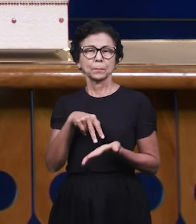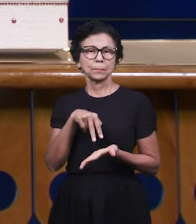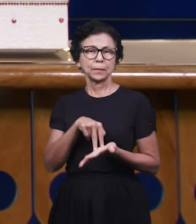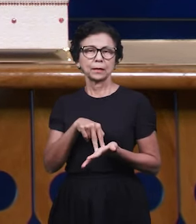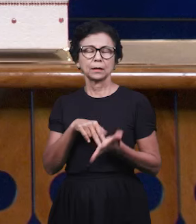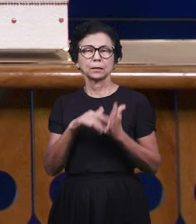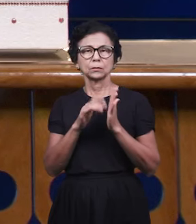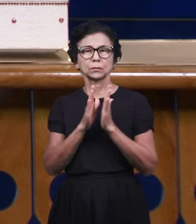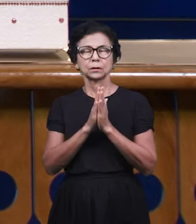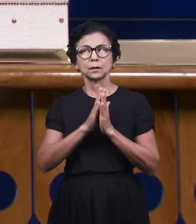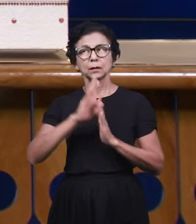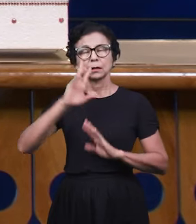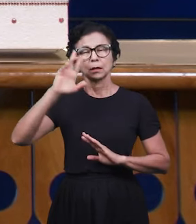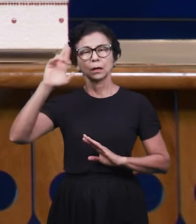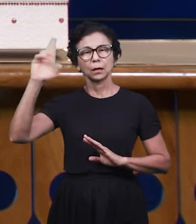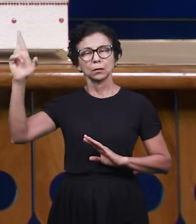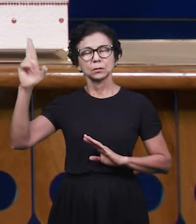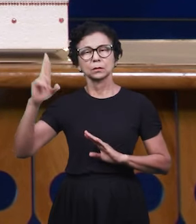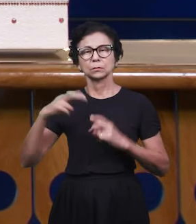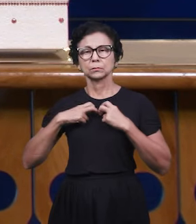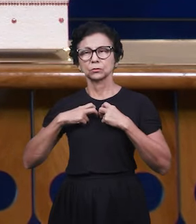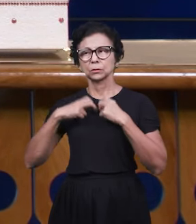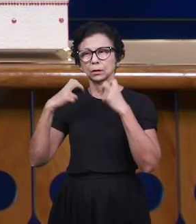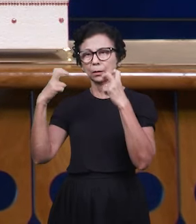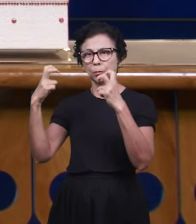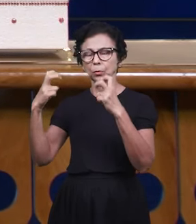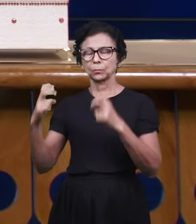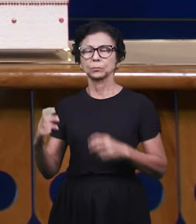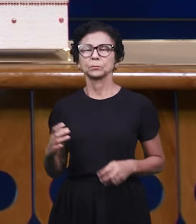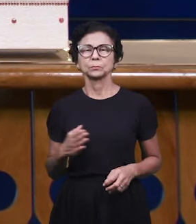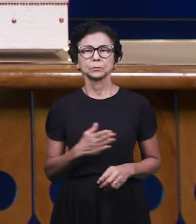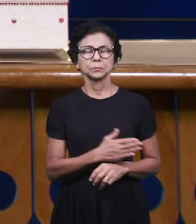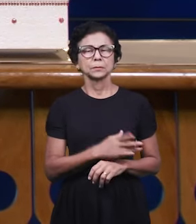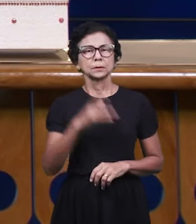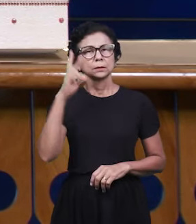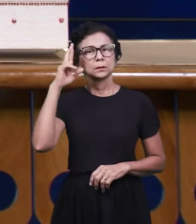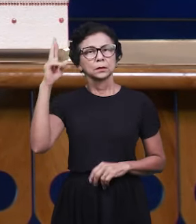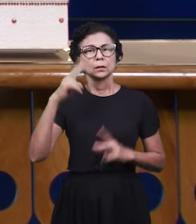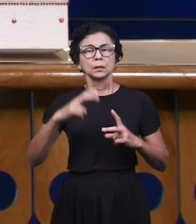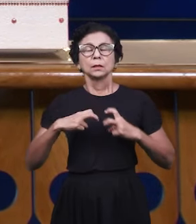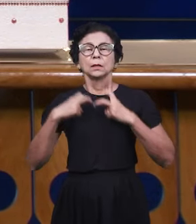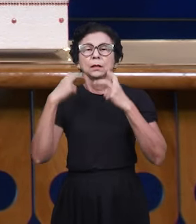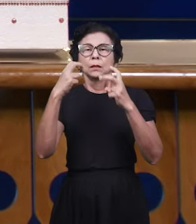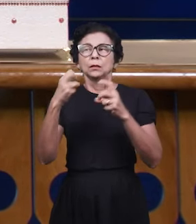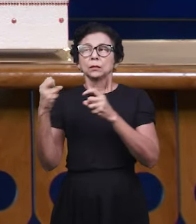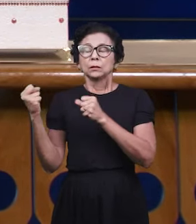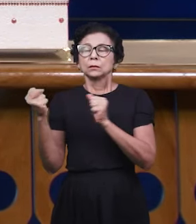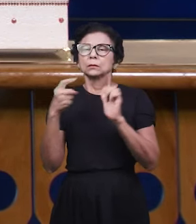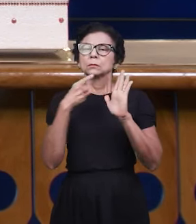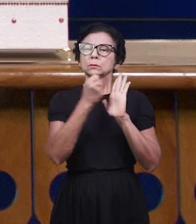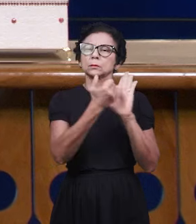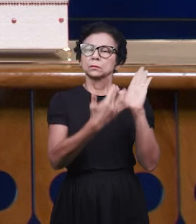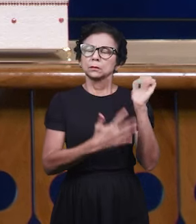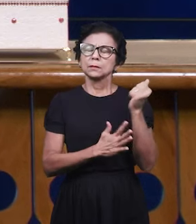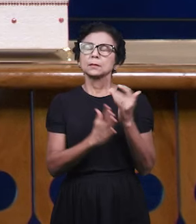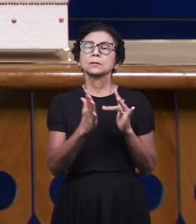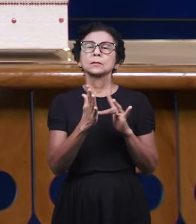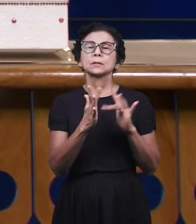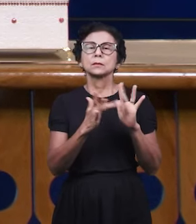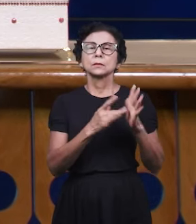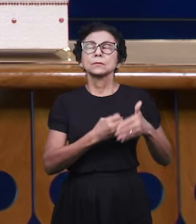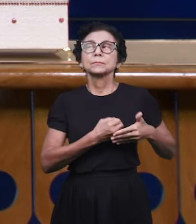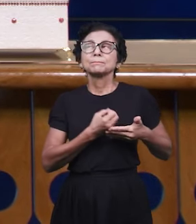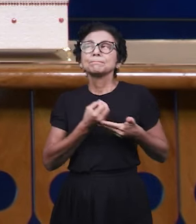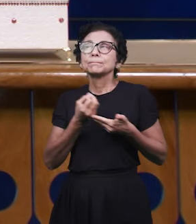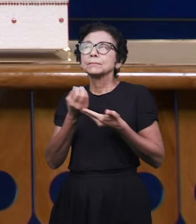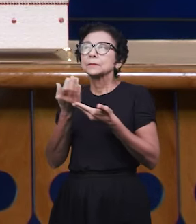nós orarmos ao Senhor, uma oração de invocação. Senhor, nós clamamos pelo poder que há no sangue do Senhor Jesus. Colocamos nossas vidas